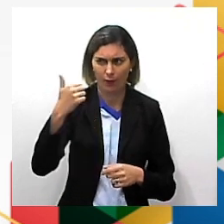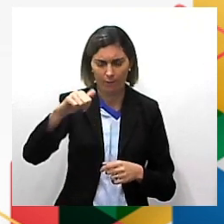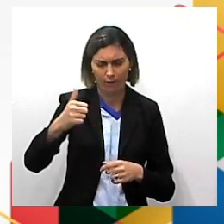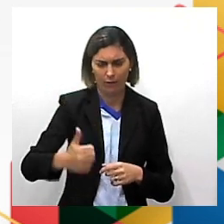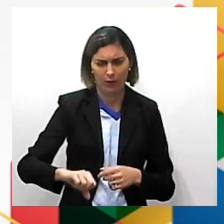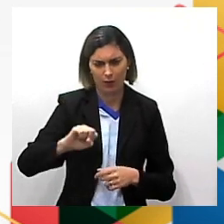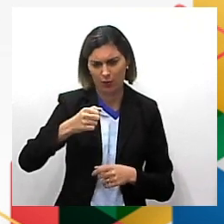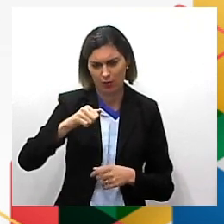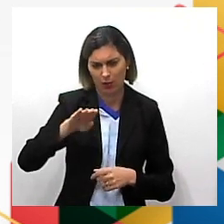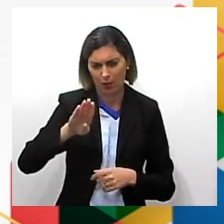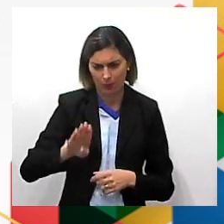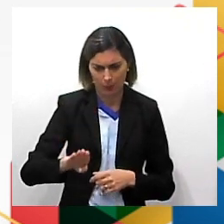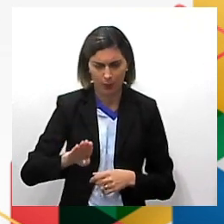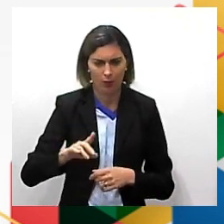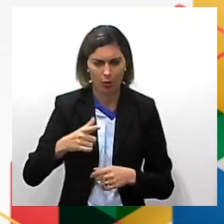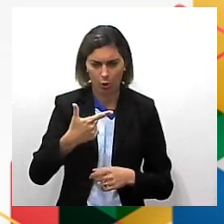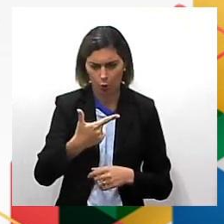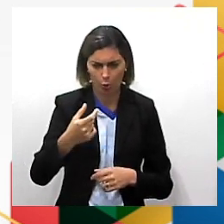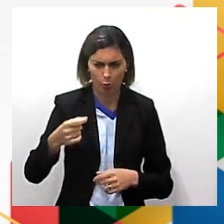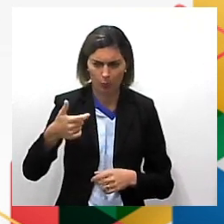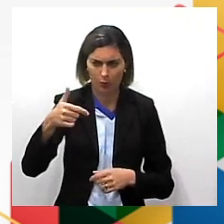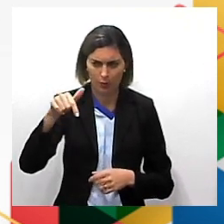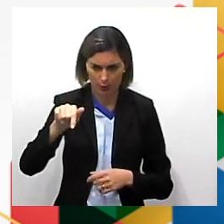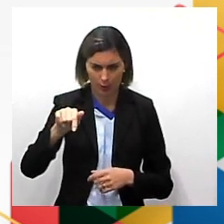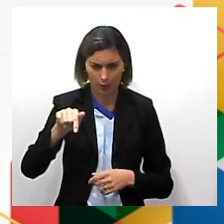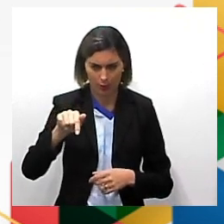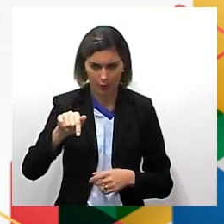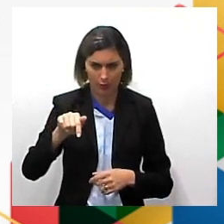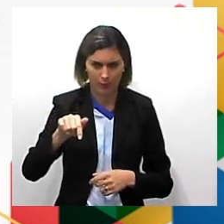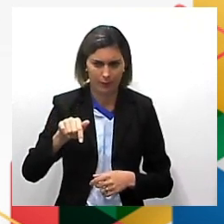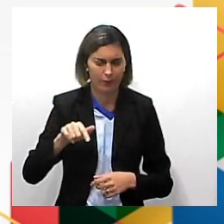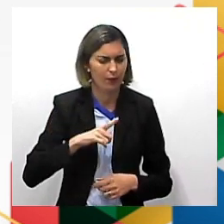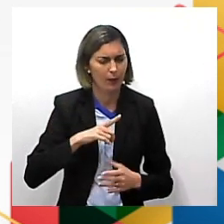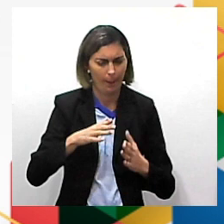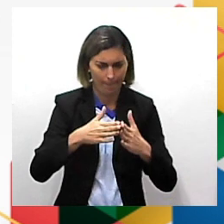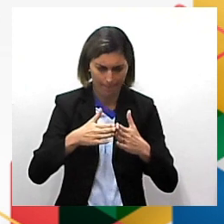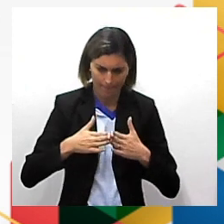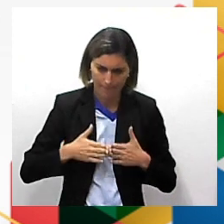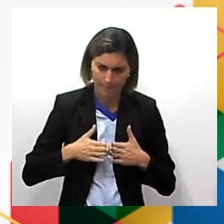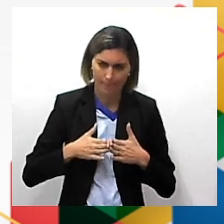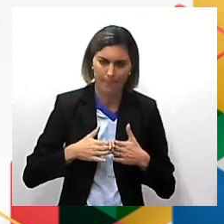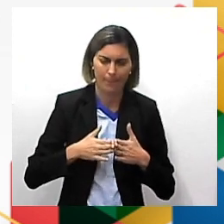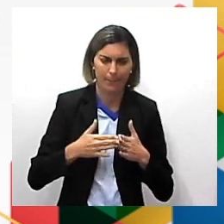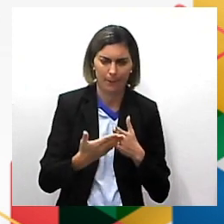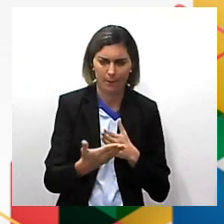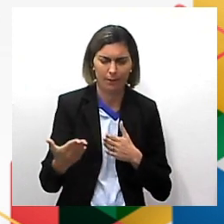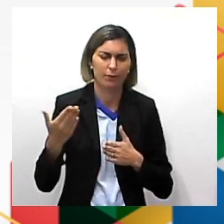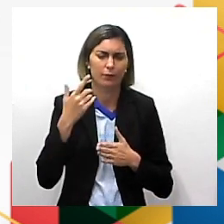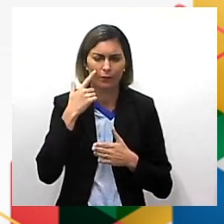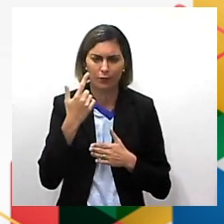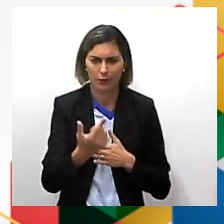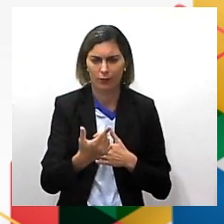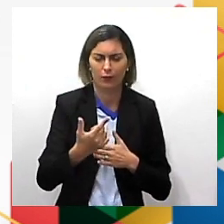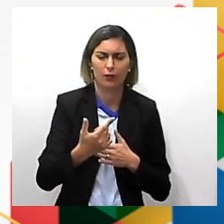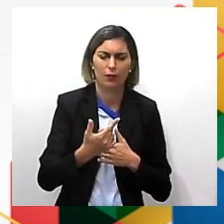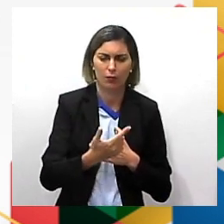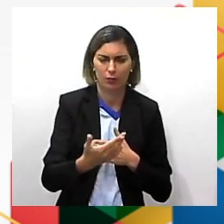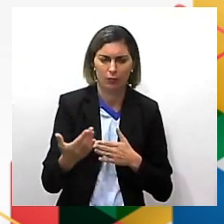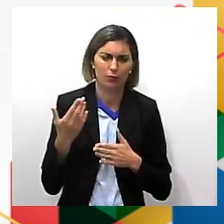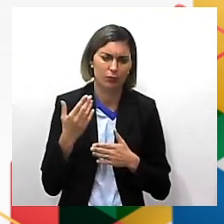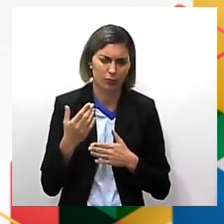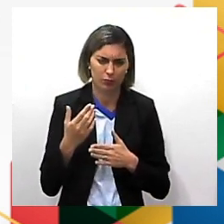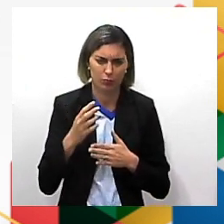avaliação Saresp 2007. E pediu-se o seguinte. Considere os